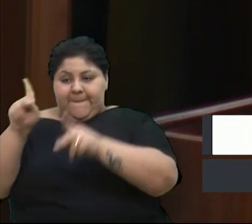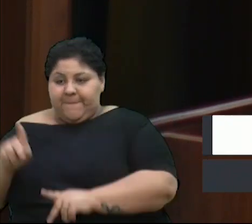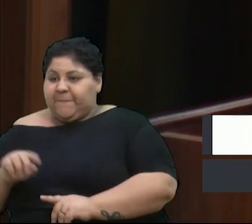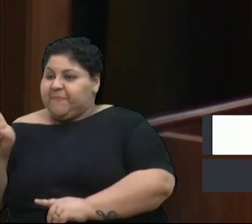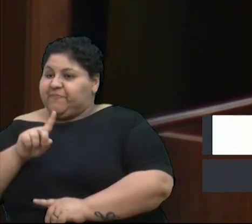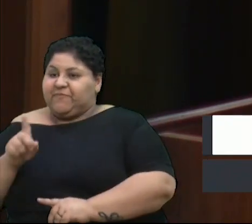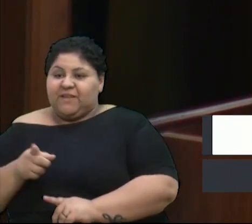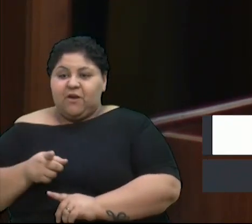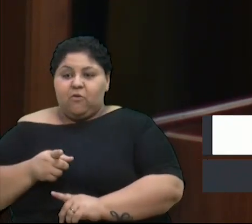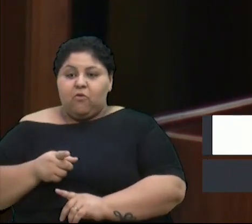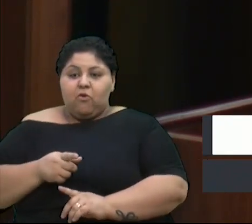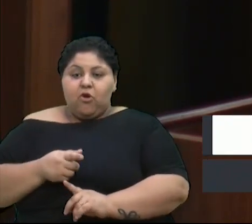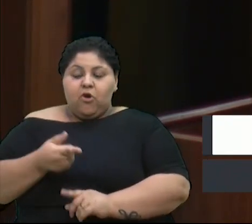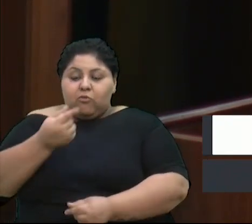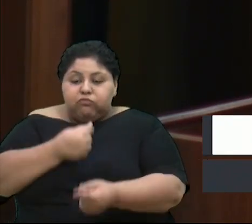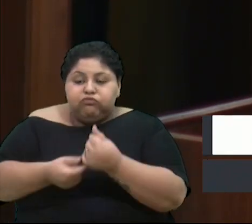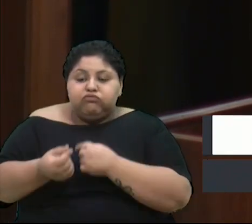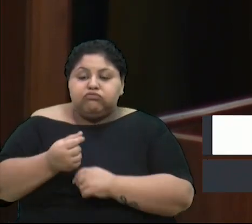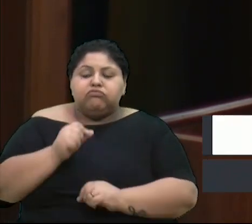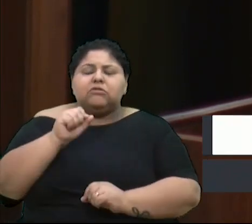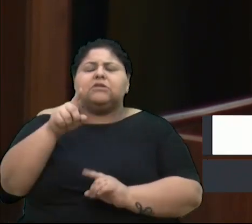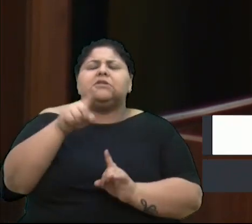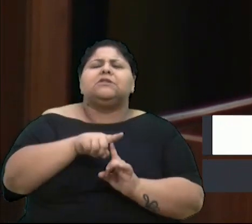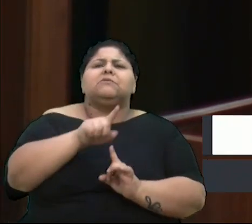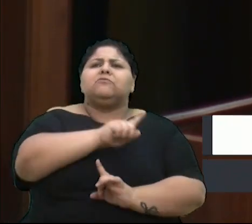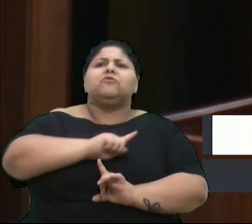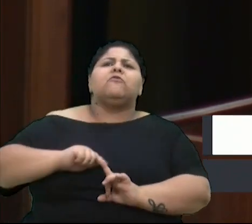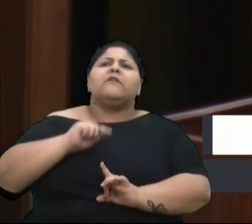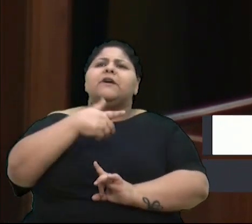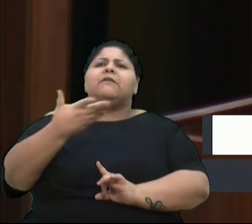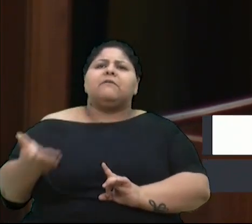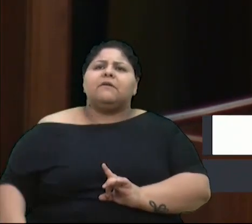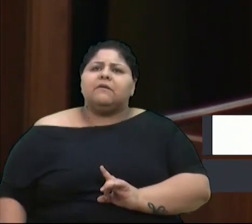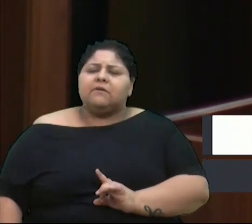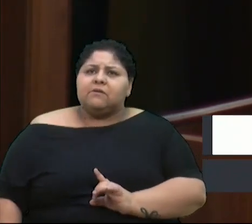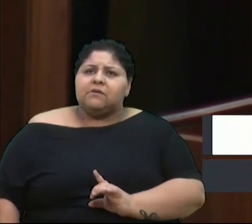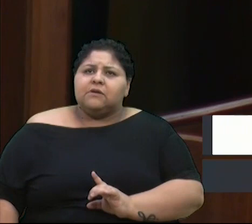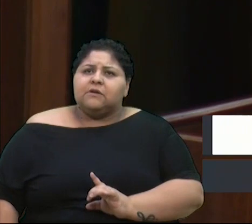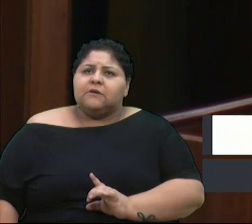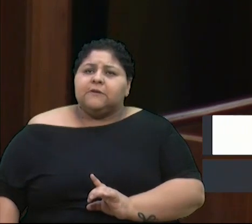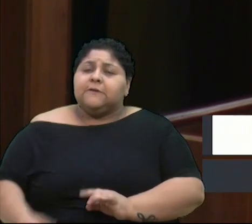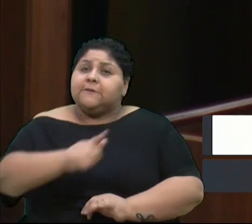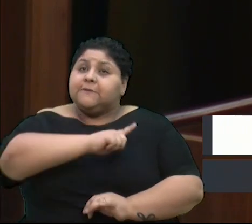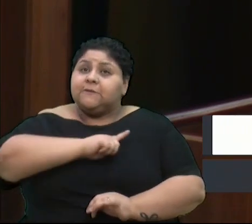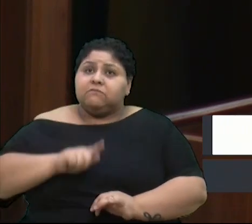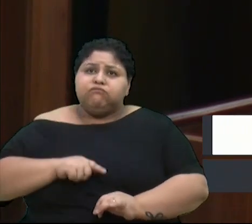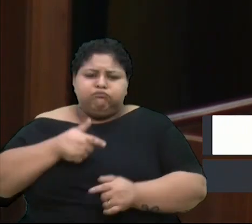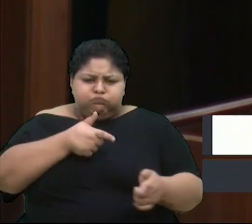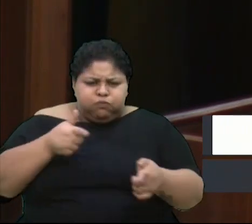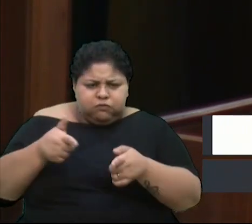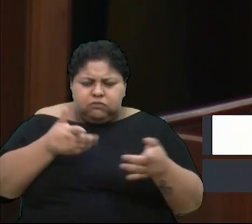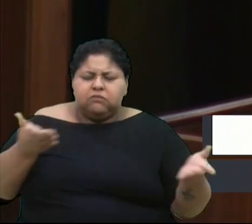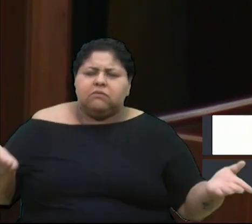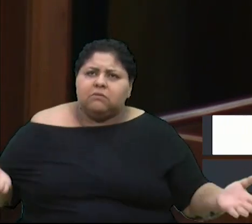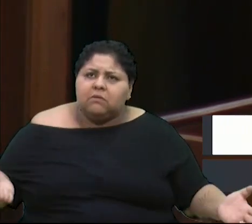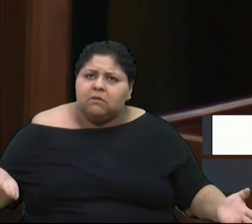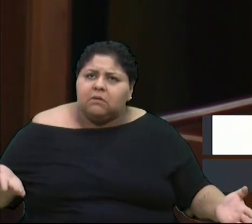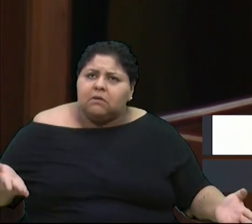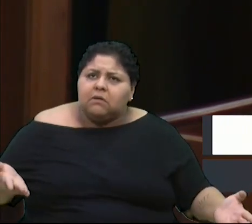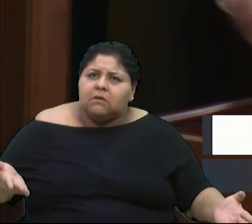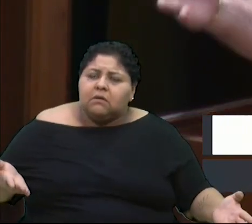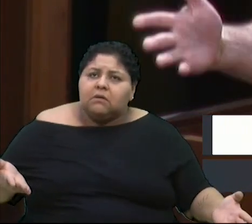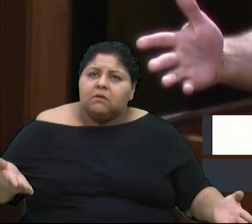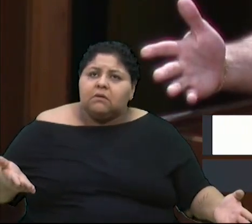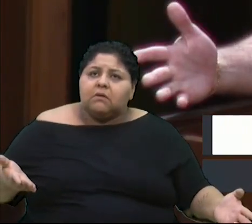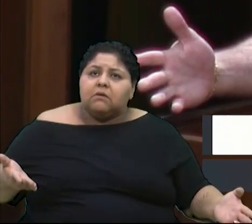as negociações. Mas que tipo de governo é esse? Governo de terrorista ditatorial?